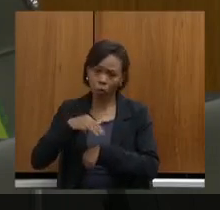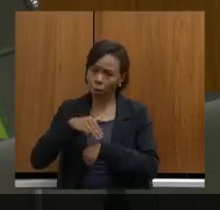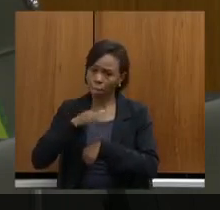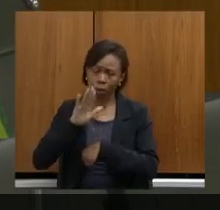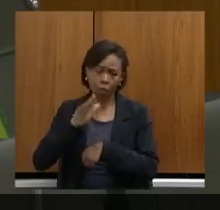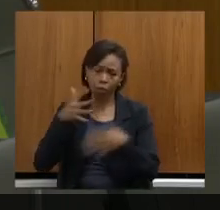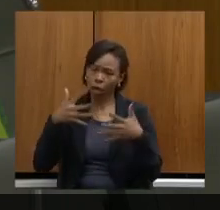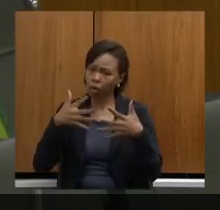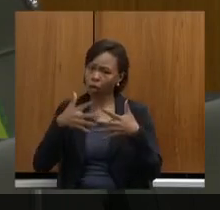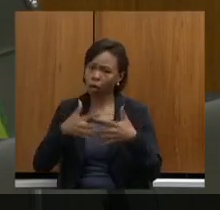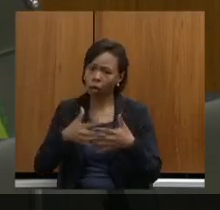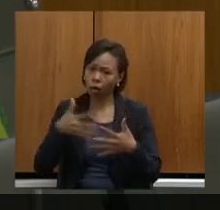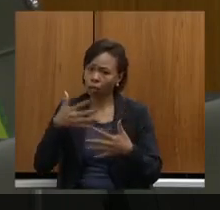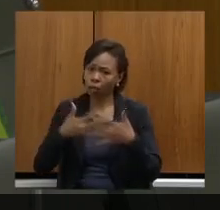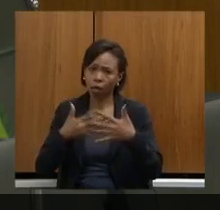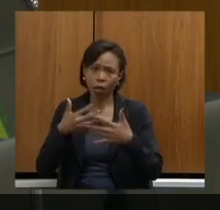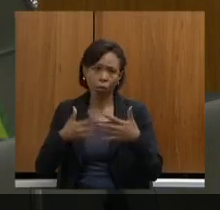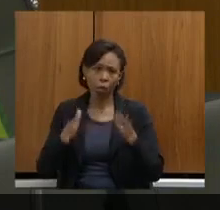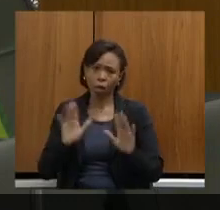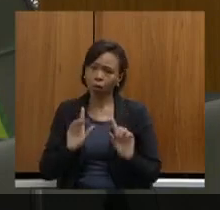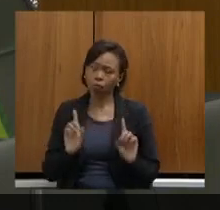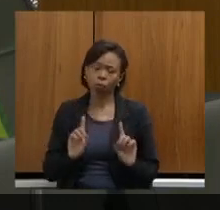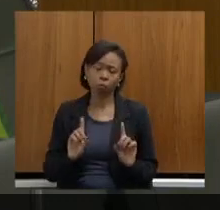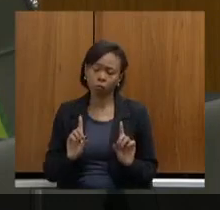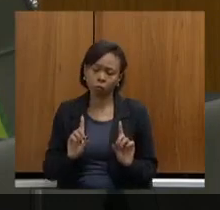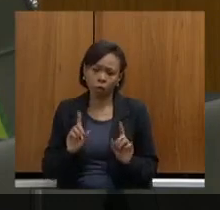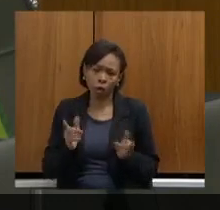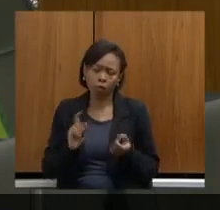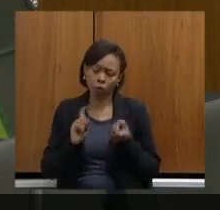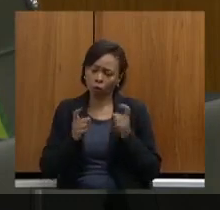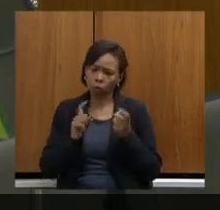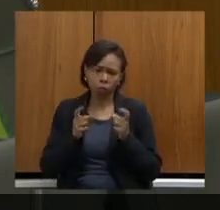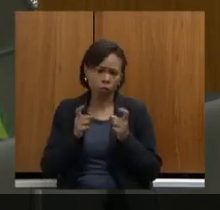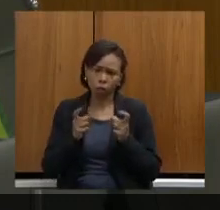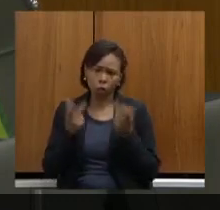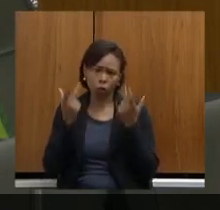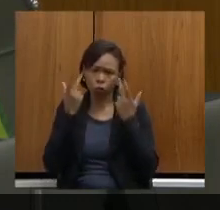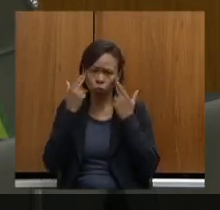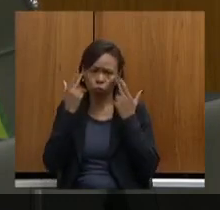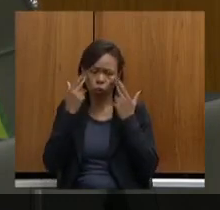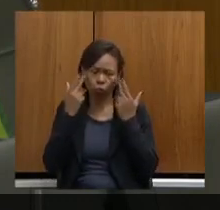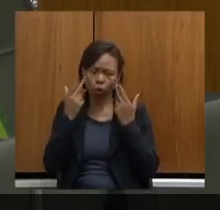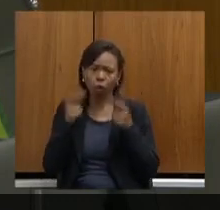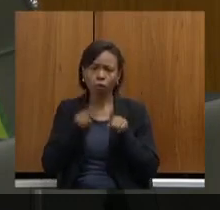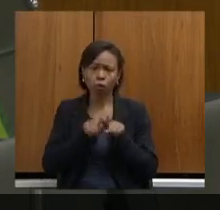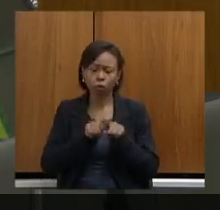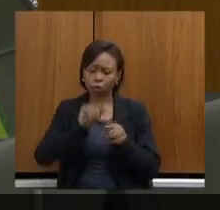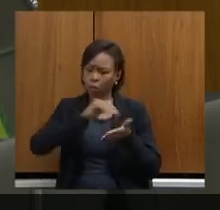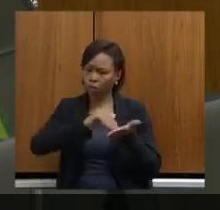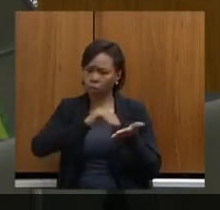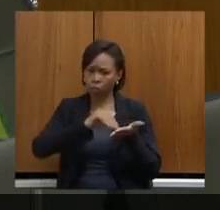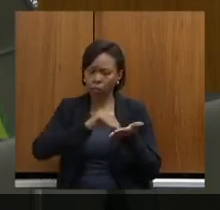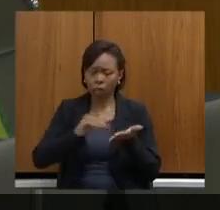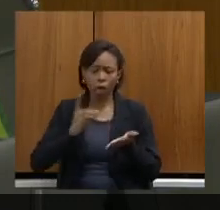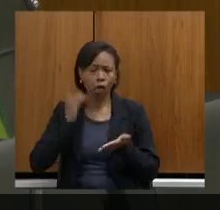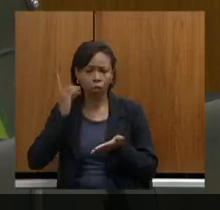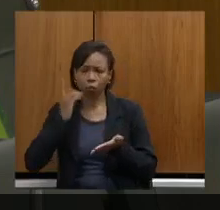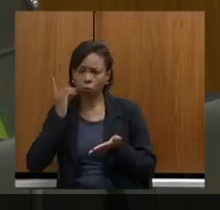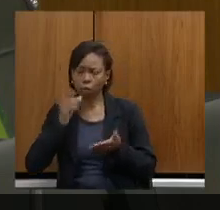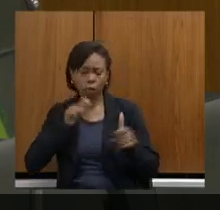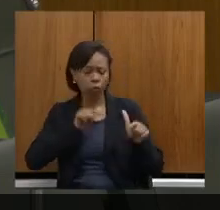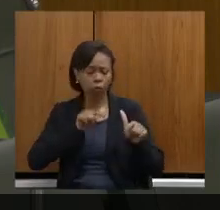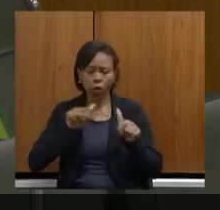atrapalhar é o dia a dinâmica do daqui da reunião e muito menos o trabalho da Secretaria das deputadas e deputados então